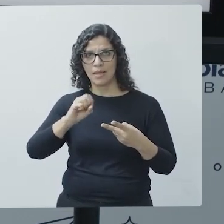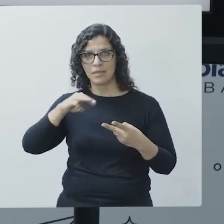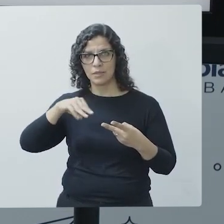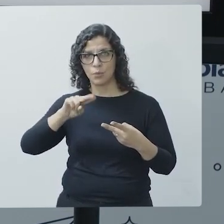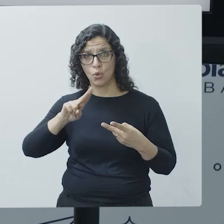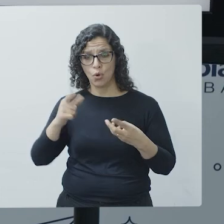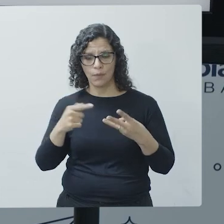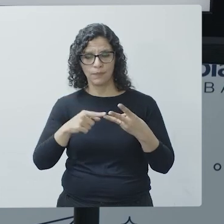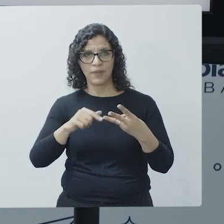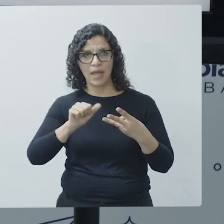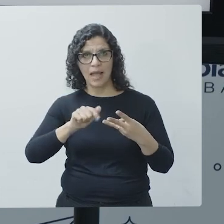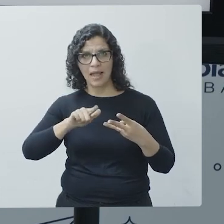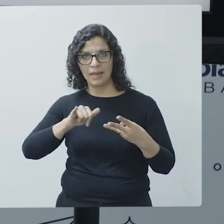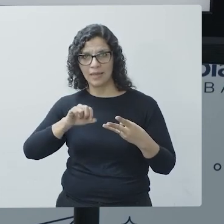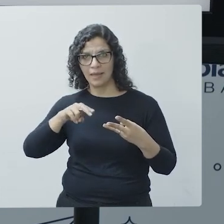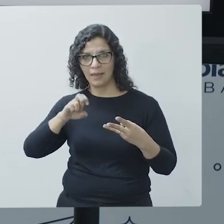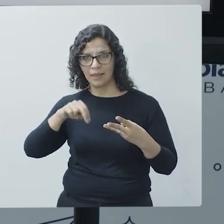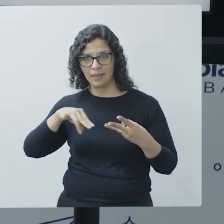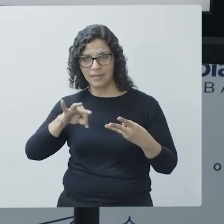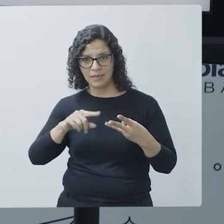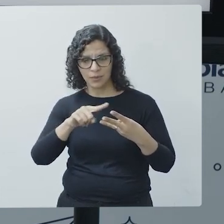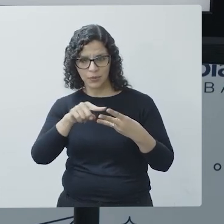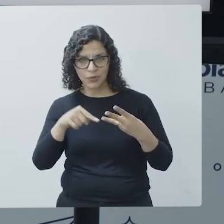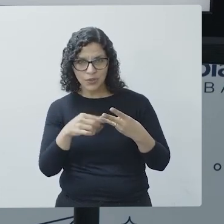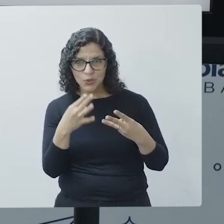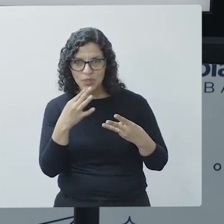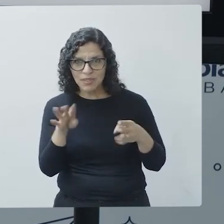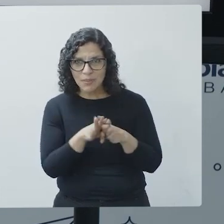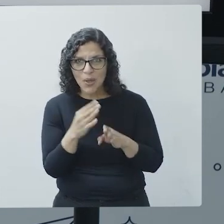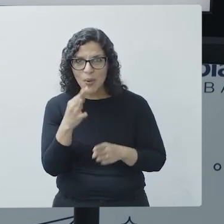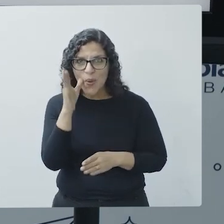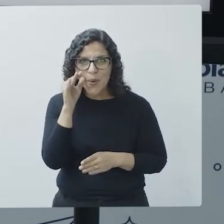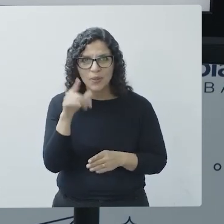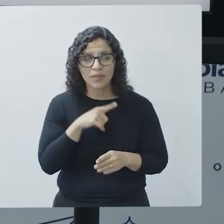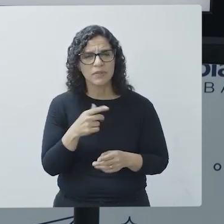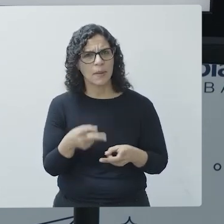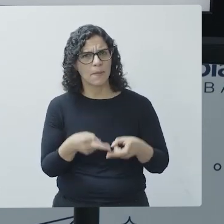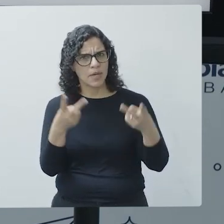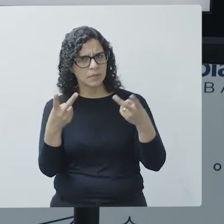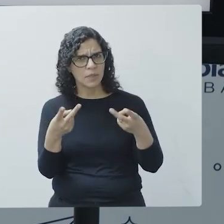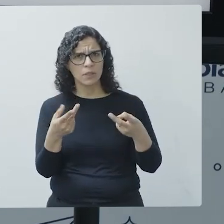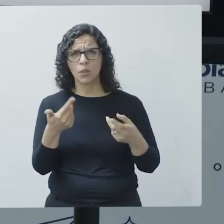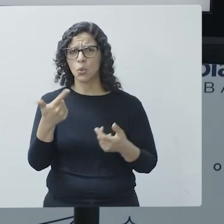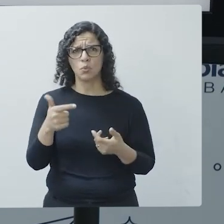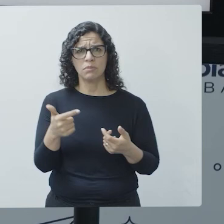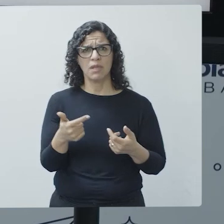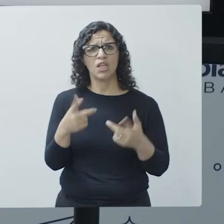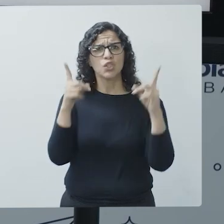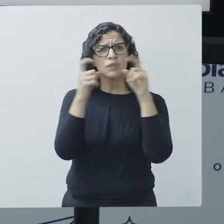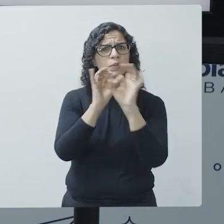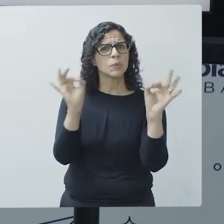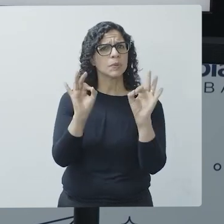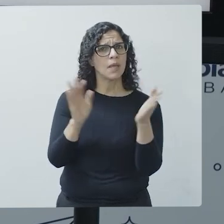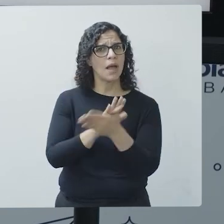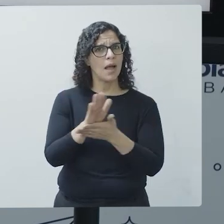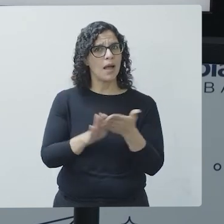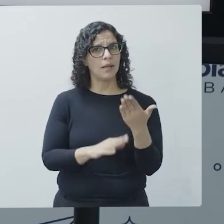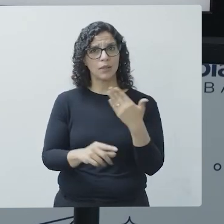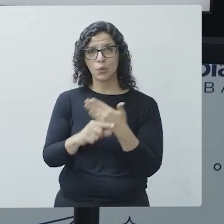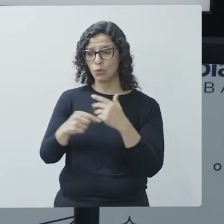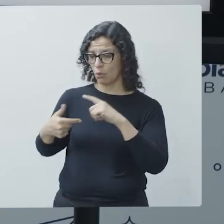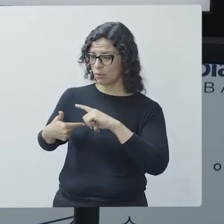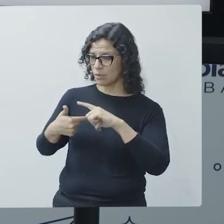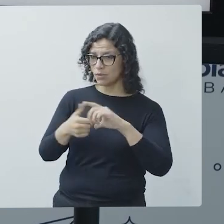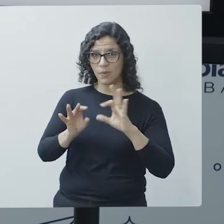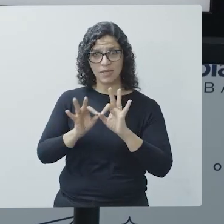Alienista. Ficaram curiosos em conhecer? E vocês perceberam que não tem nada de mais o autor